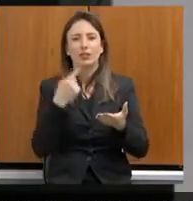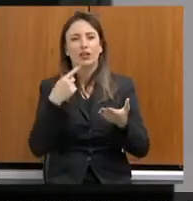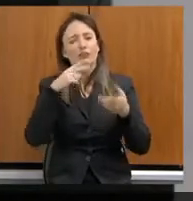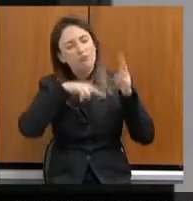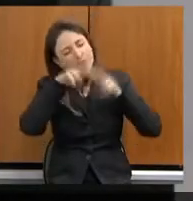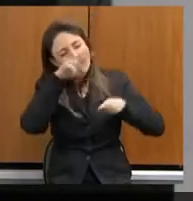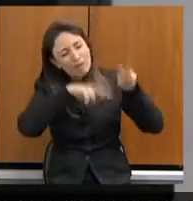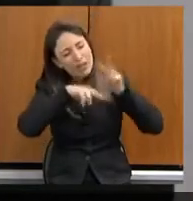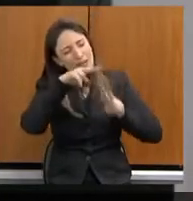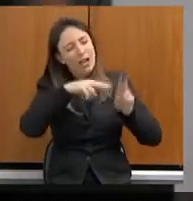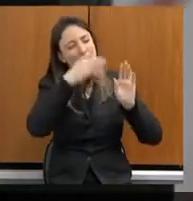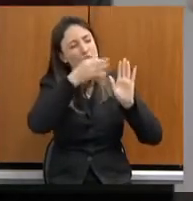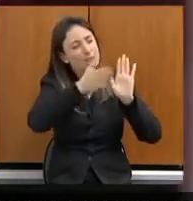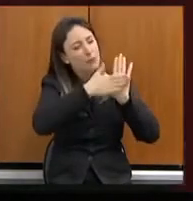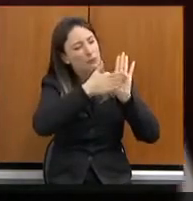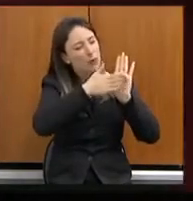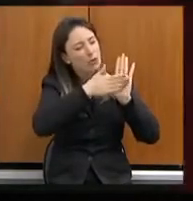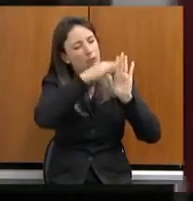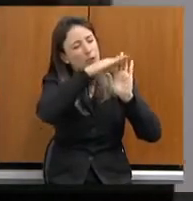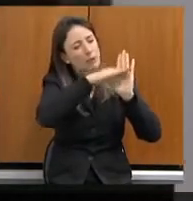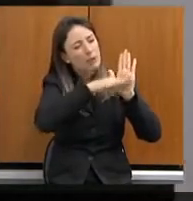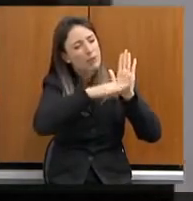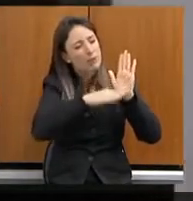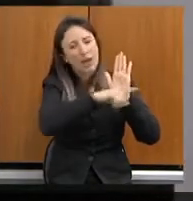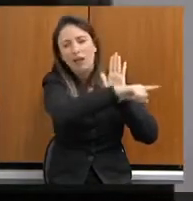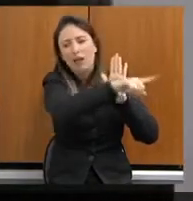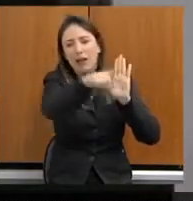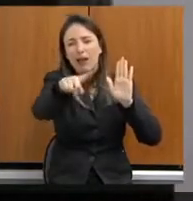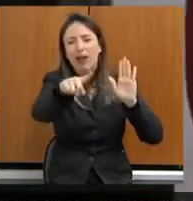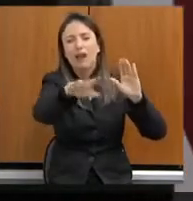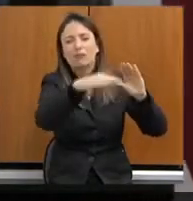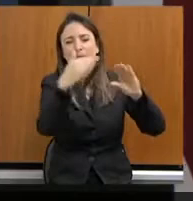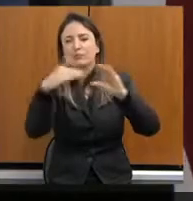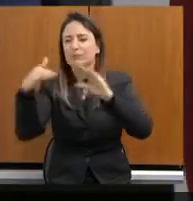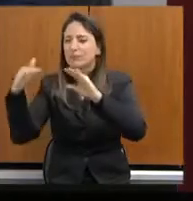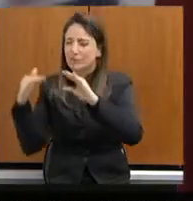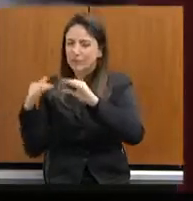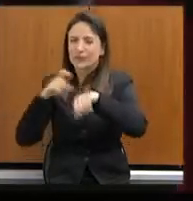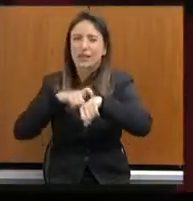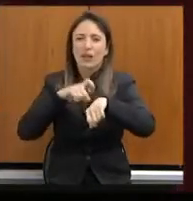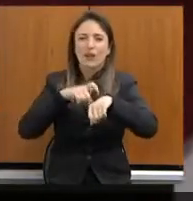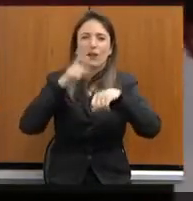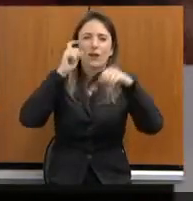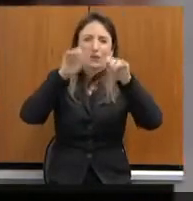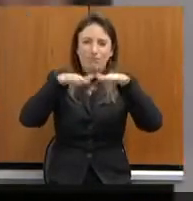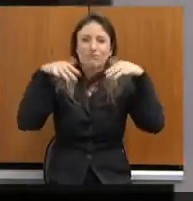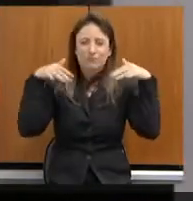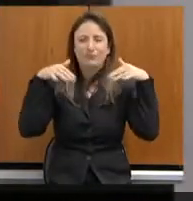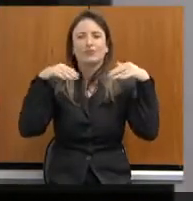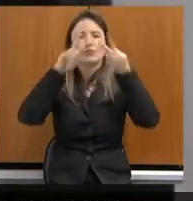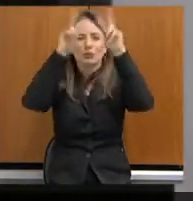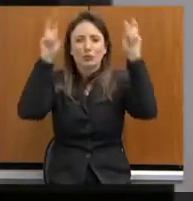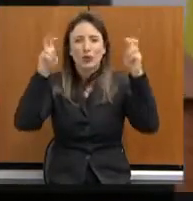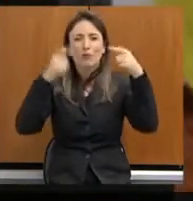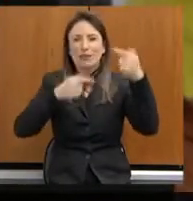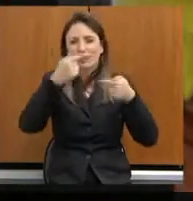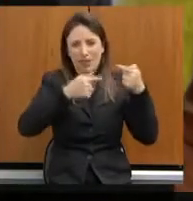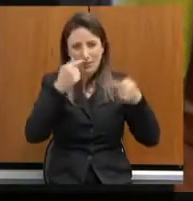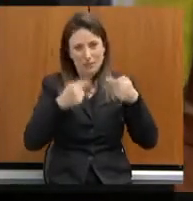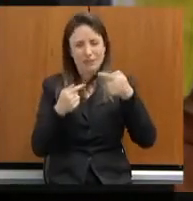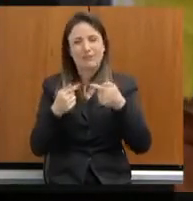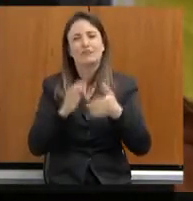proposições apresentadas no decorrer da reunião é decorrentes do tema debatido os